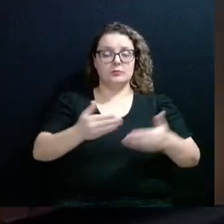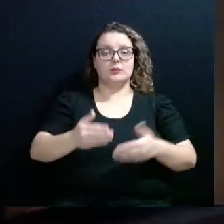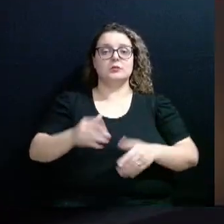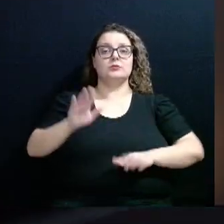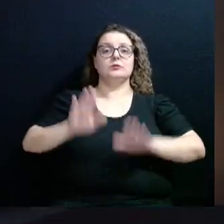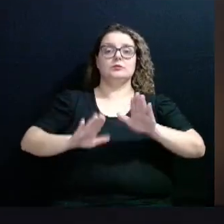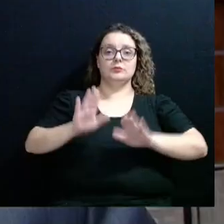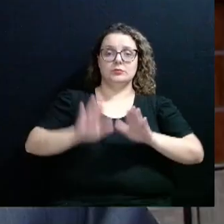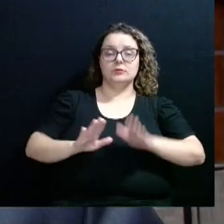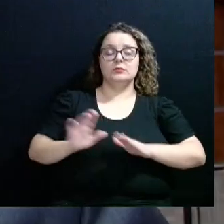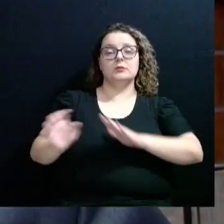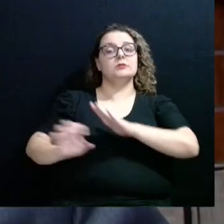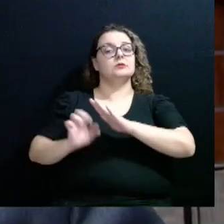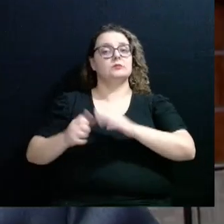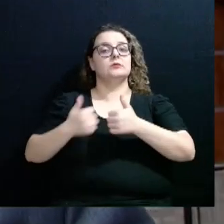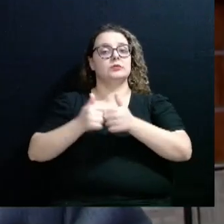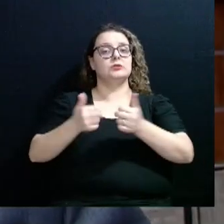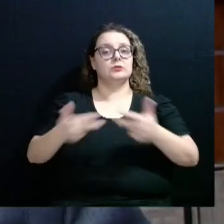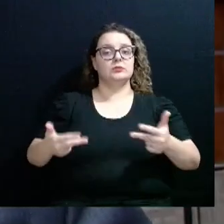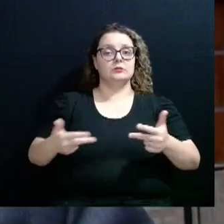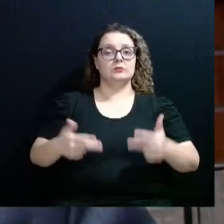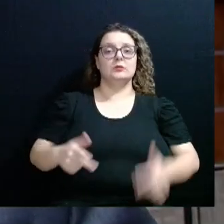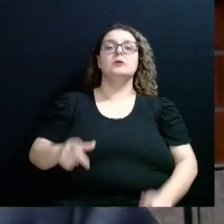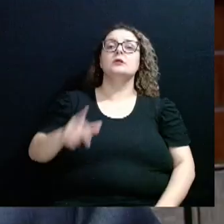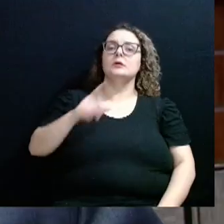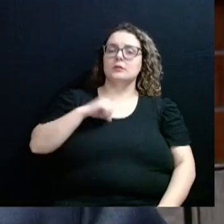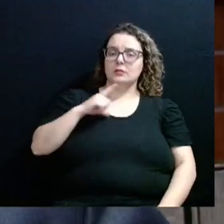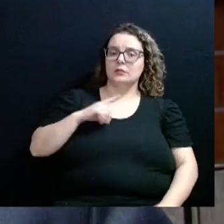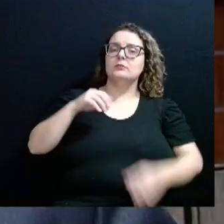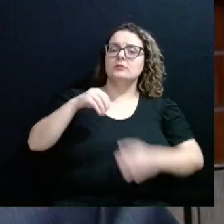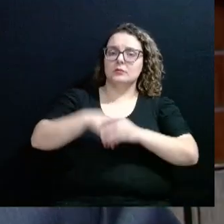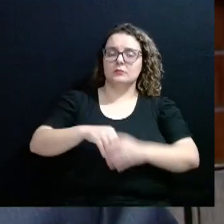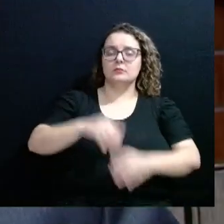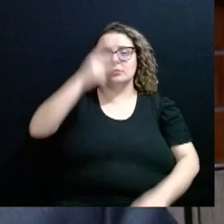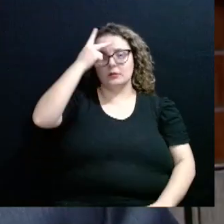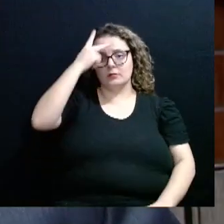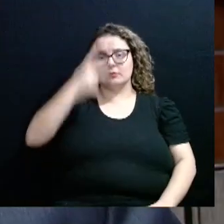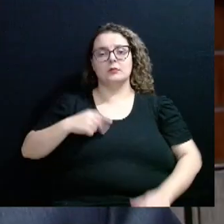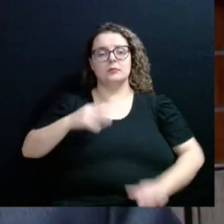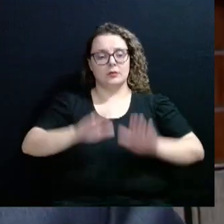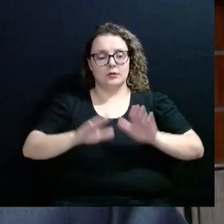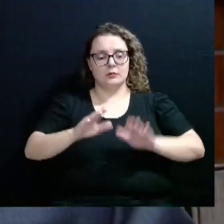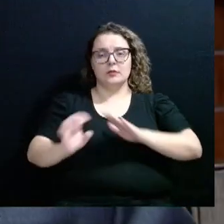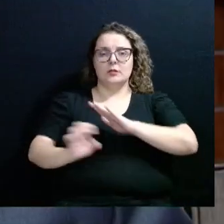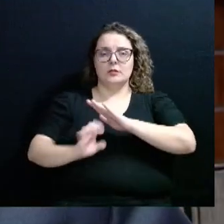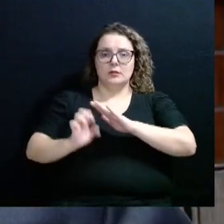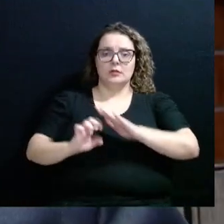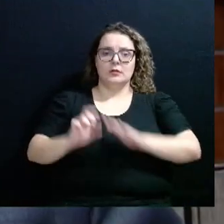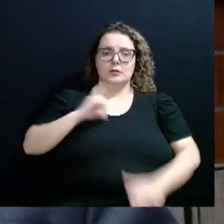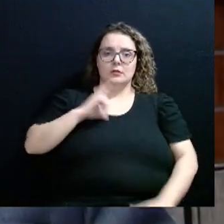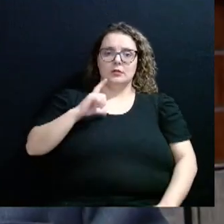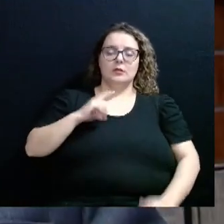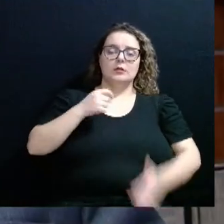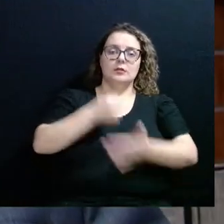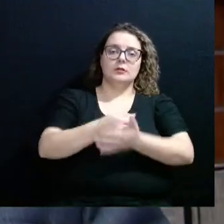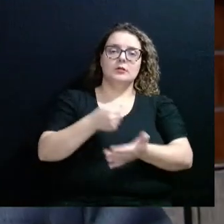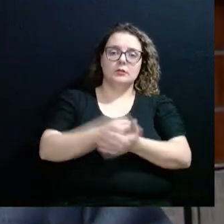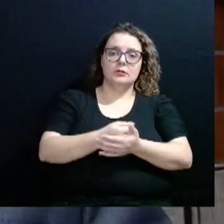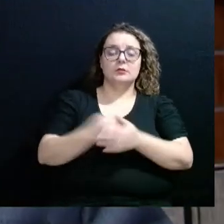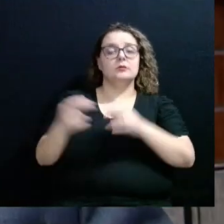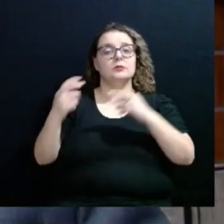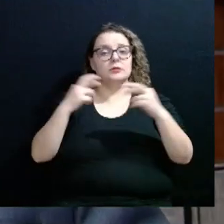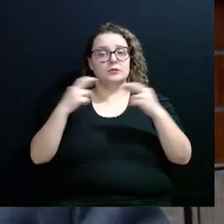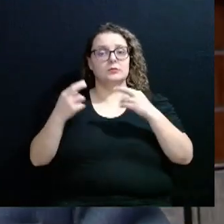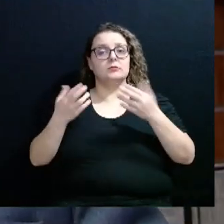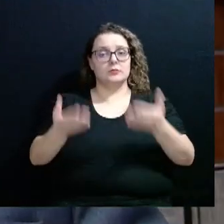empresas de transporte. Teria que colocar na própria licitação que a empresa ela tem essa obrigatoriedade de fiscalizar isso, entendeu?